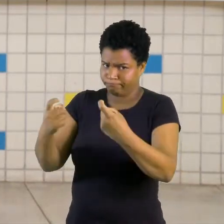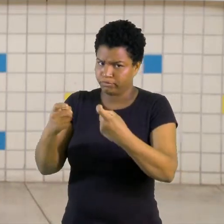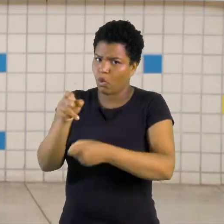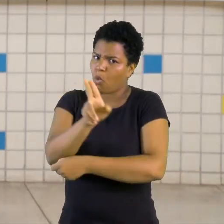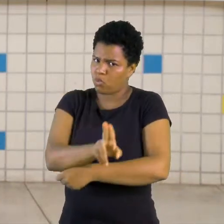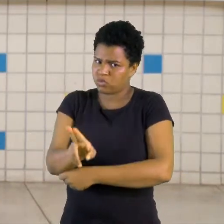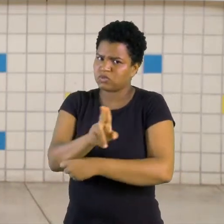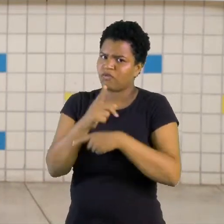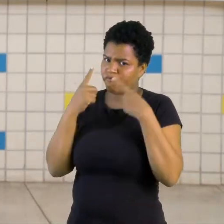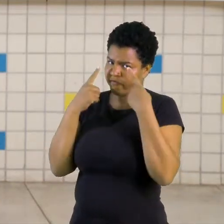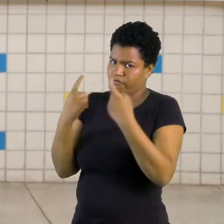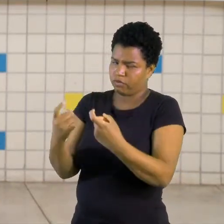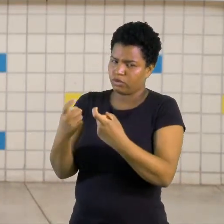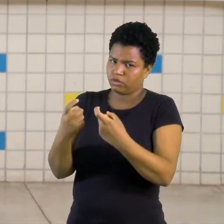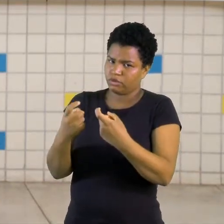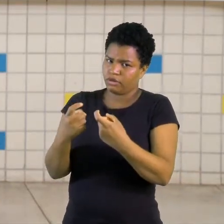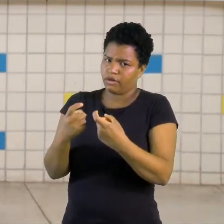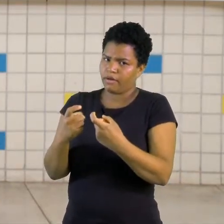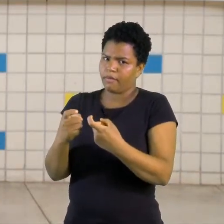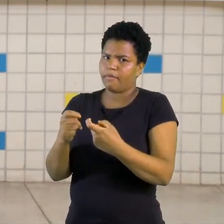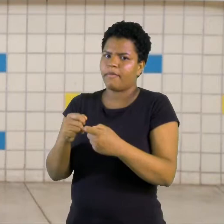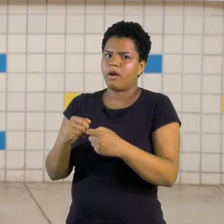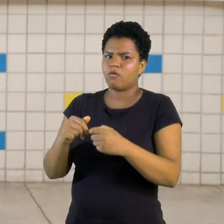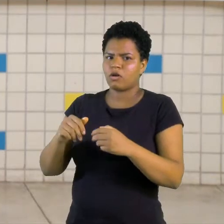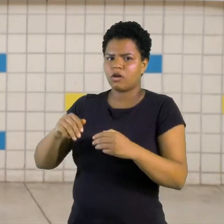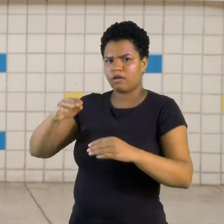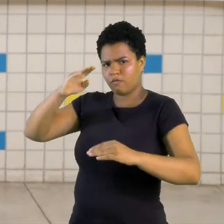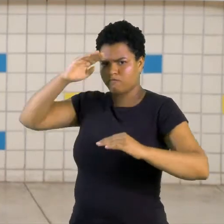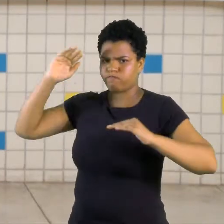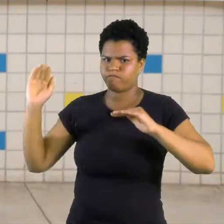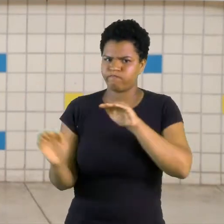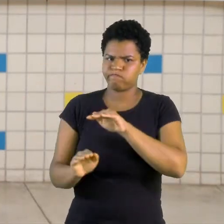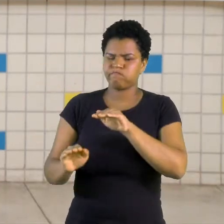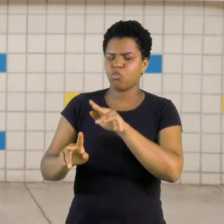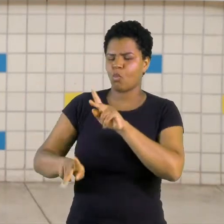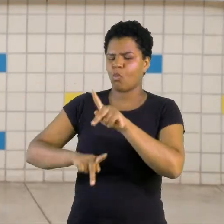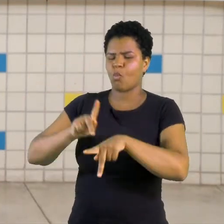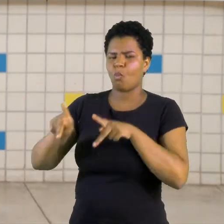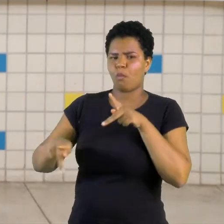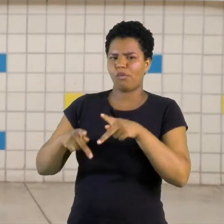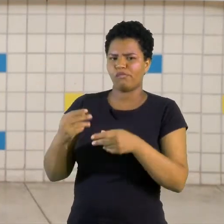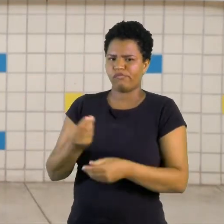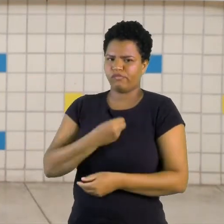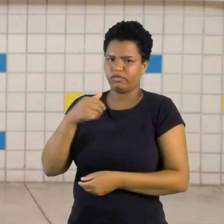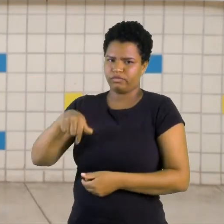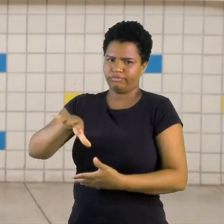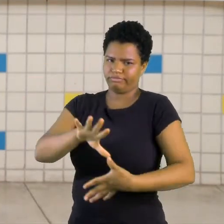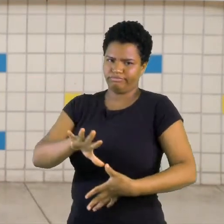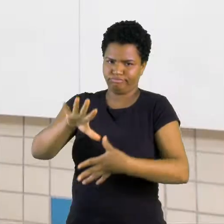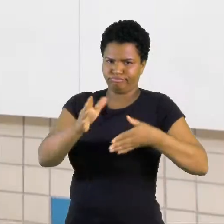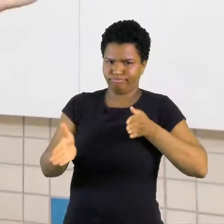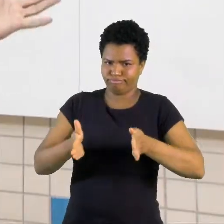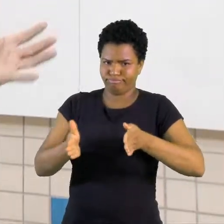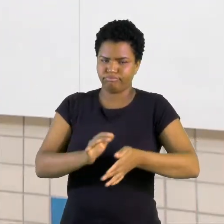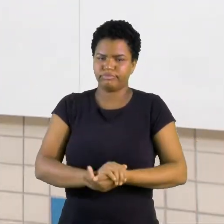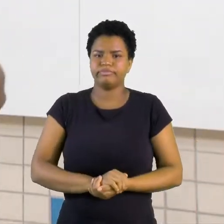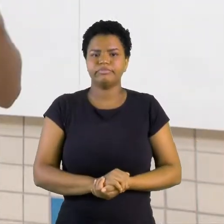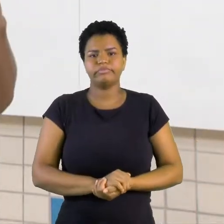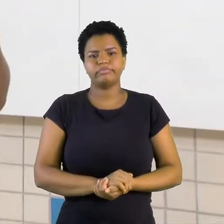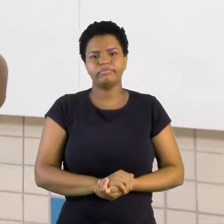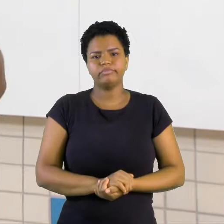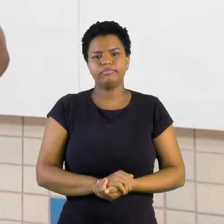utilizando a violência, né, para subjugar os povos que viviam aqui na América, né, durante aquele período. Em falar